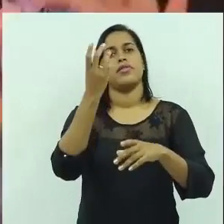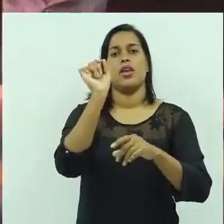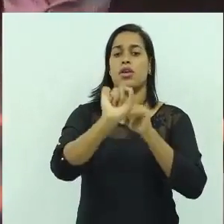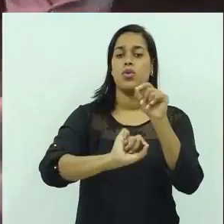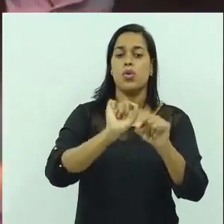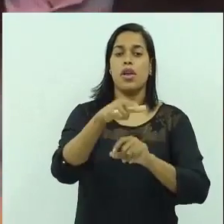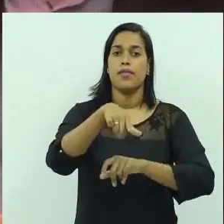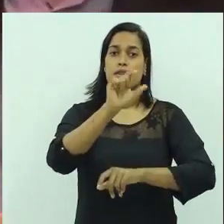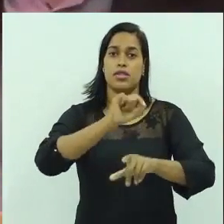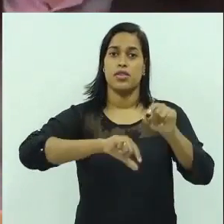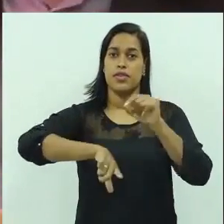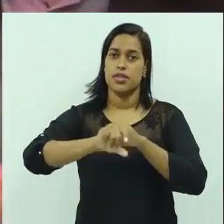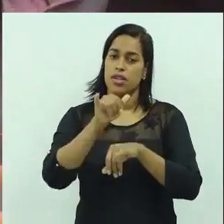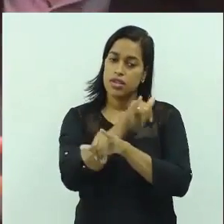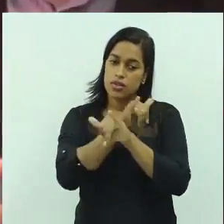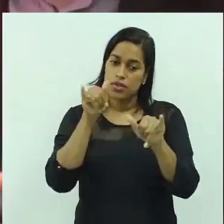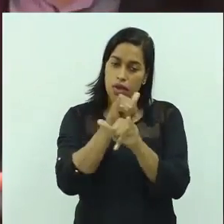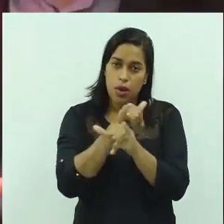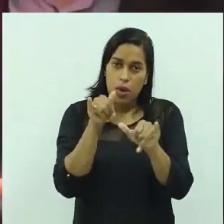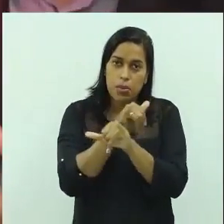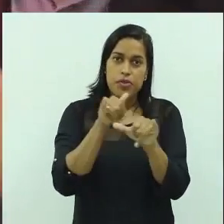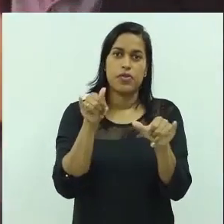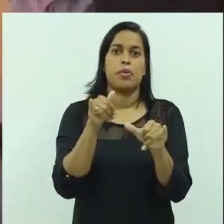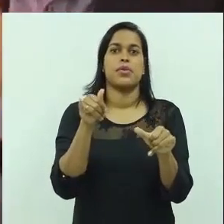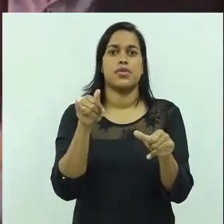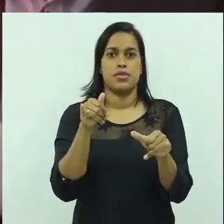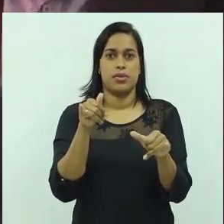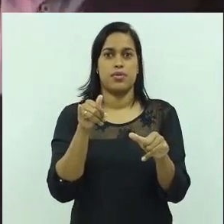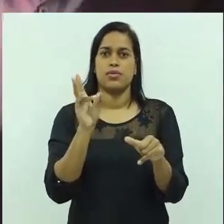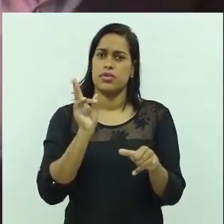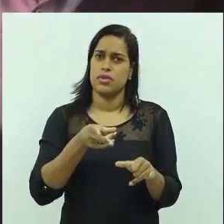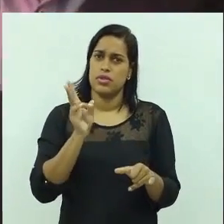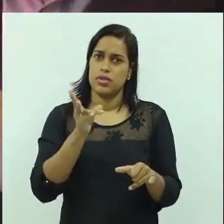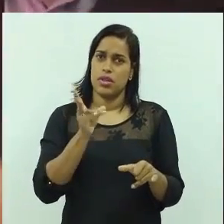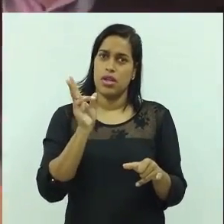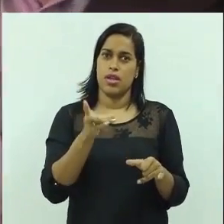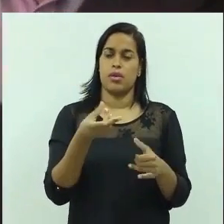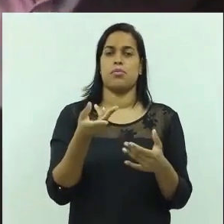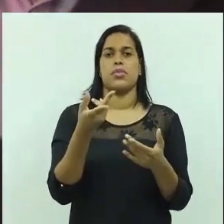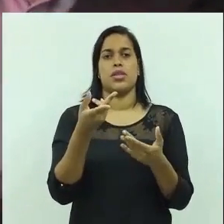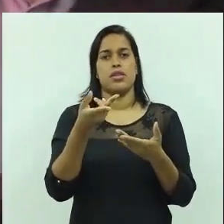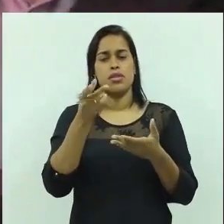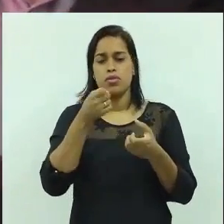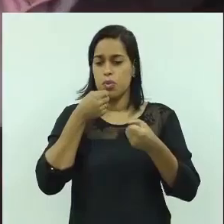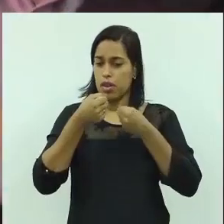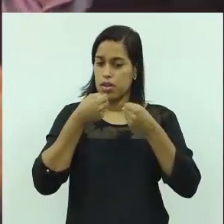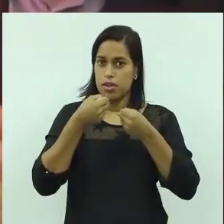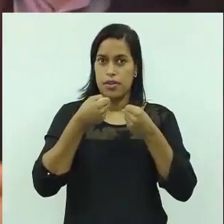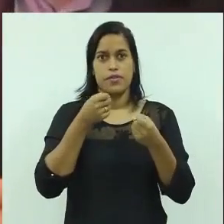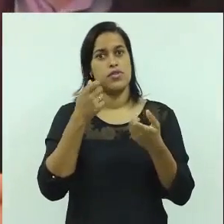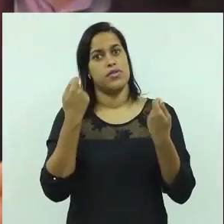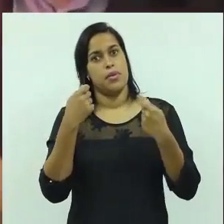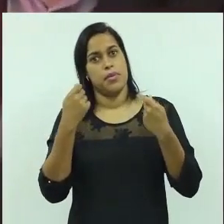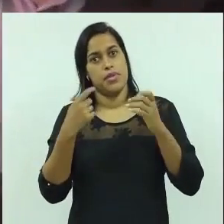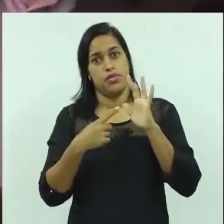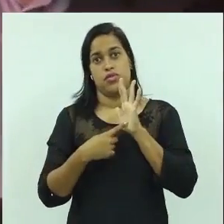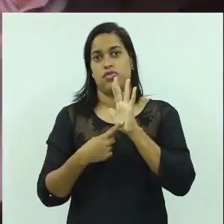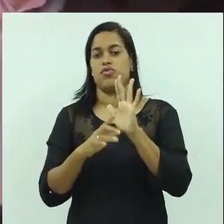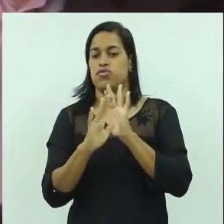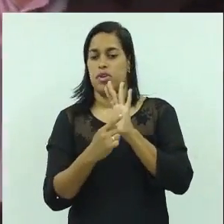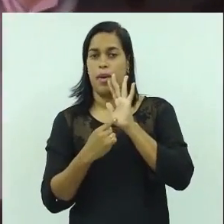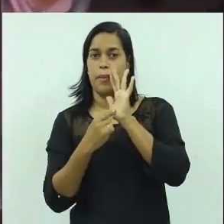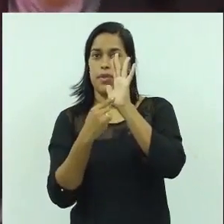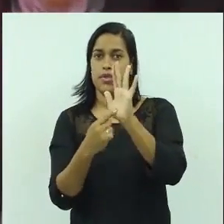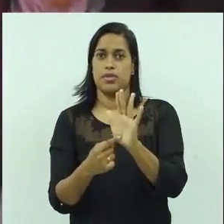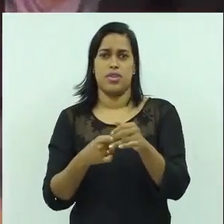você vai selecionar como informação. E eu sempre digo, se é corporativa, é entrevista corporativa, eu já vi apresentações que a pessoa